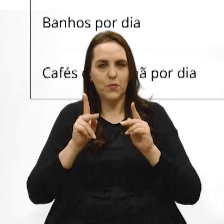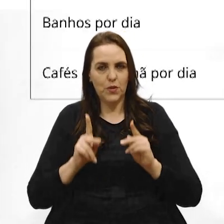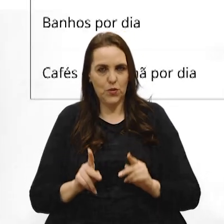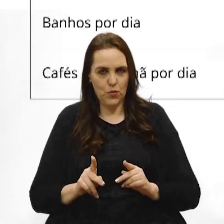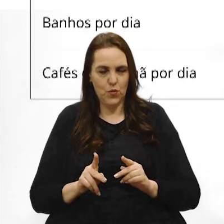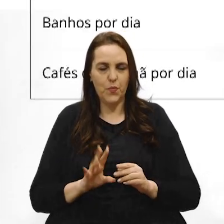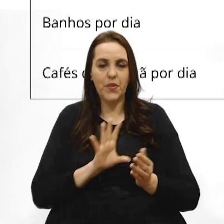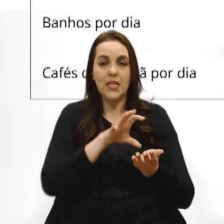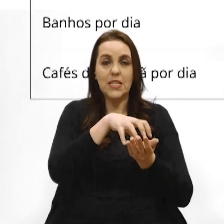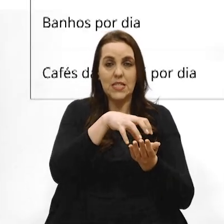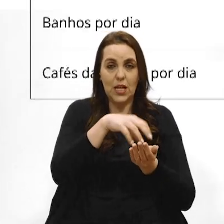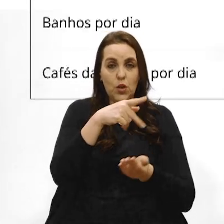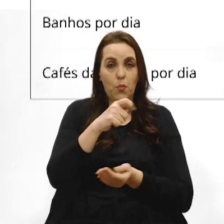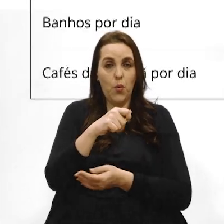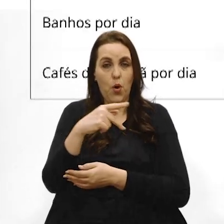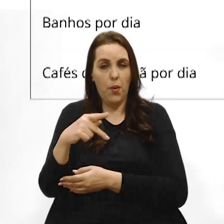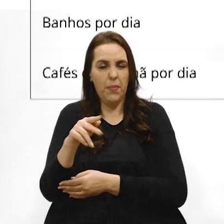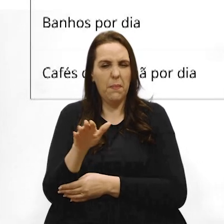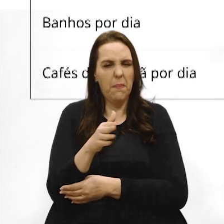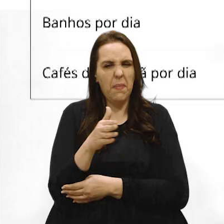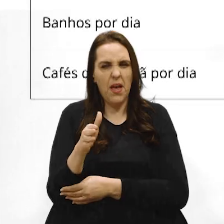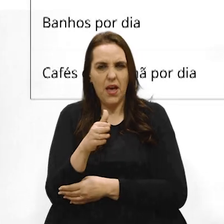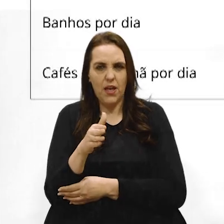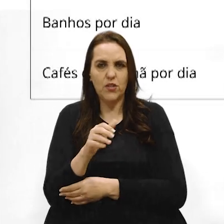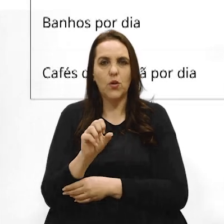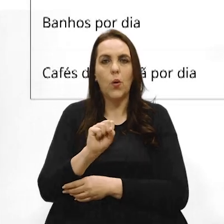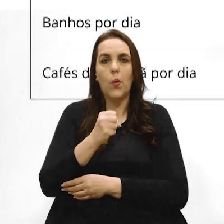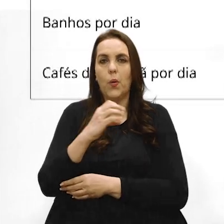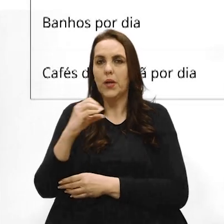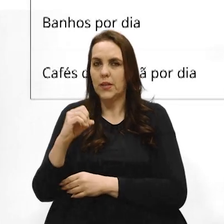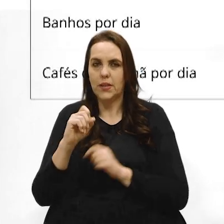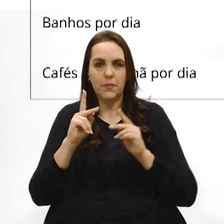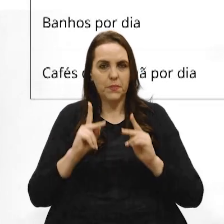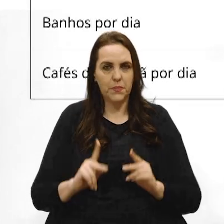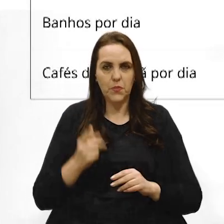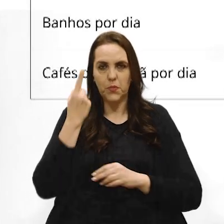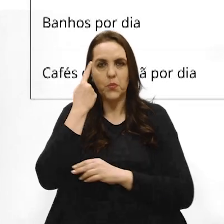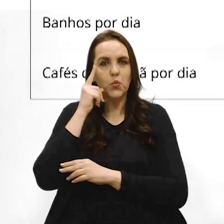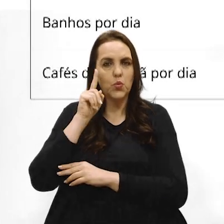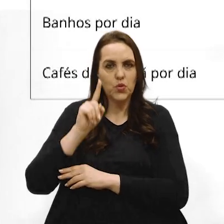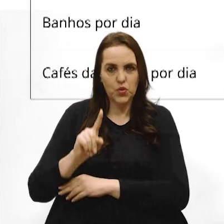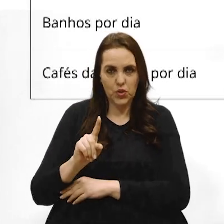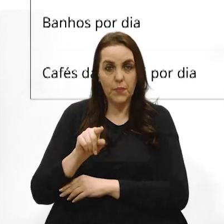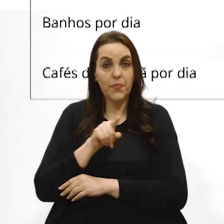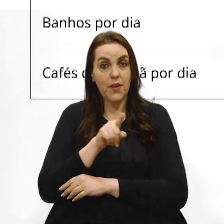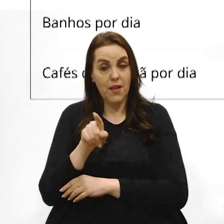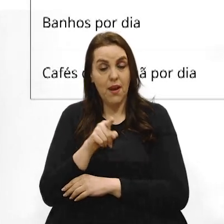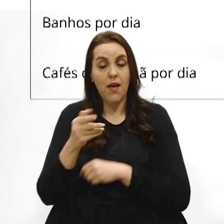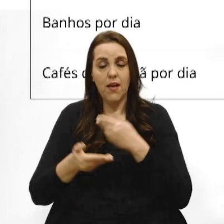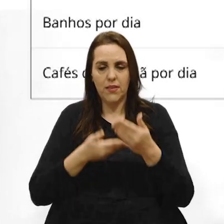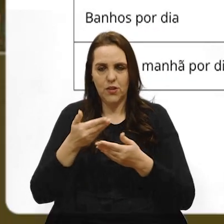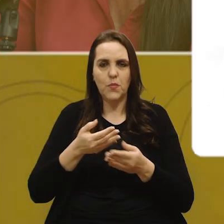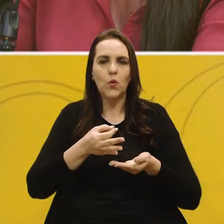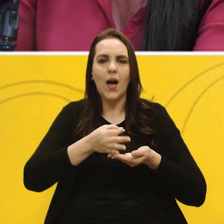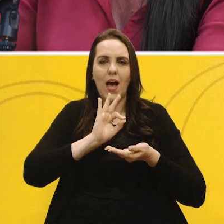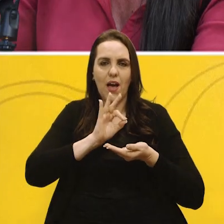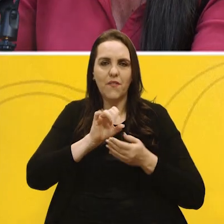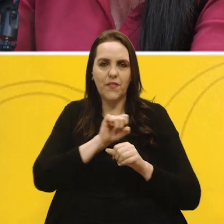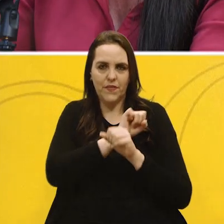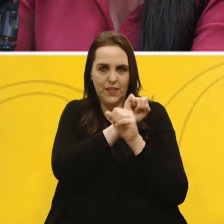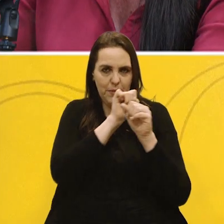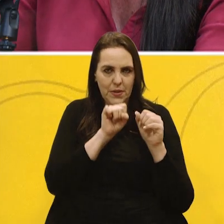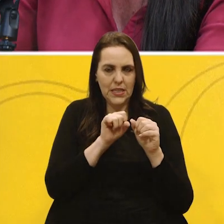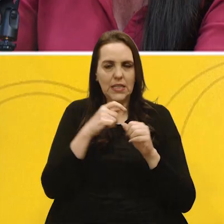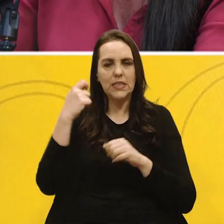pessoas. O Centro Pop atende uma média de 80 pessoas por dia. E lá eles fazem, então, a gente tem o café da